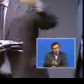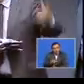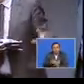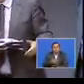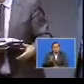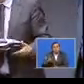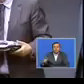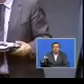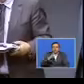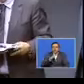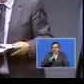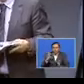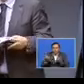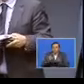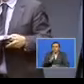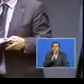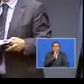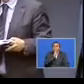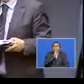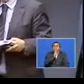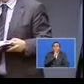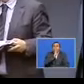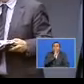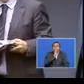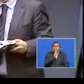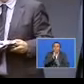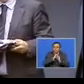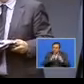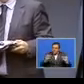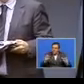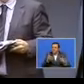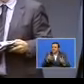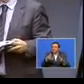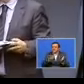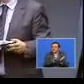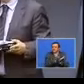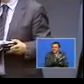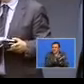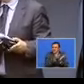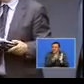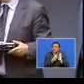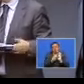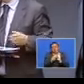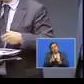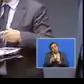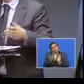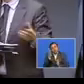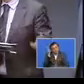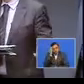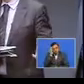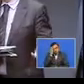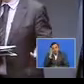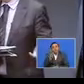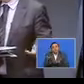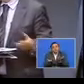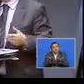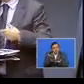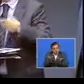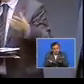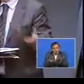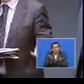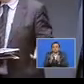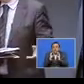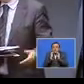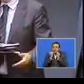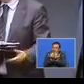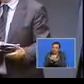de silêncio na grande mídia a este livro, espero que aqui na casa a gente tenha um tratamento equilibrado a todas as informações e que se faça